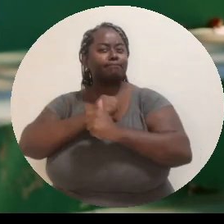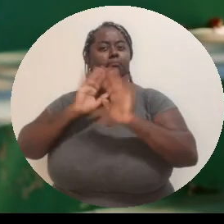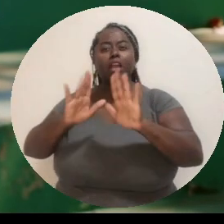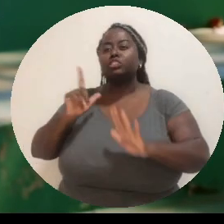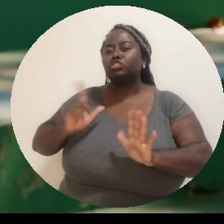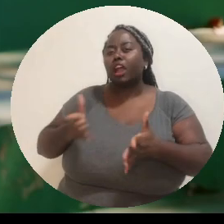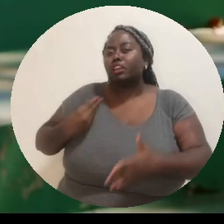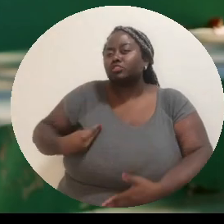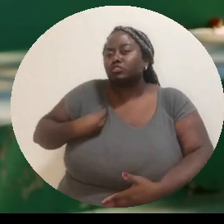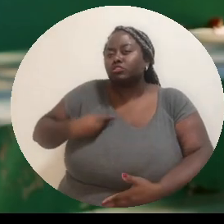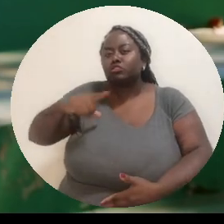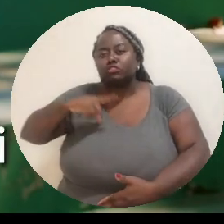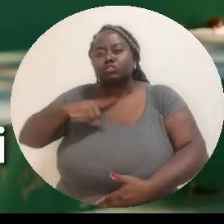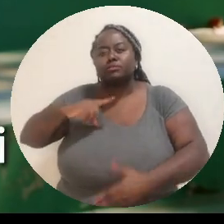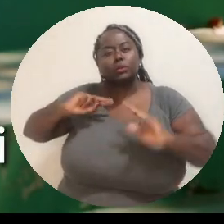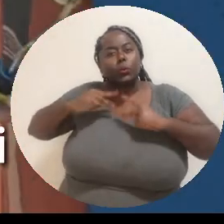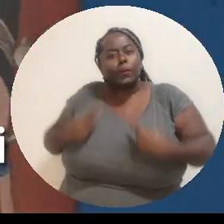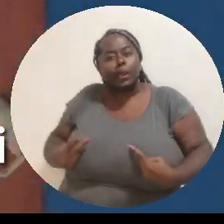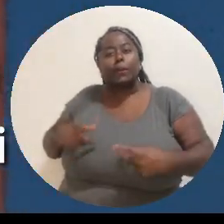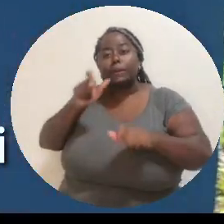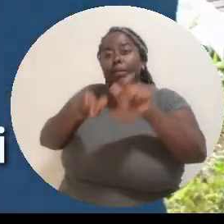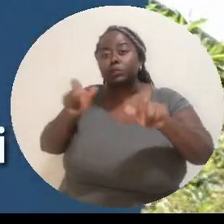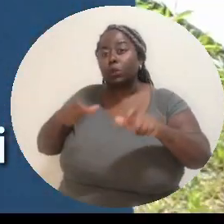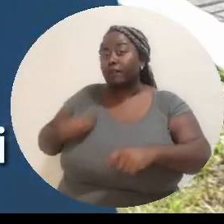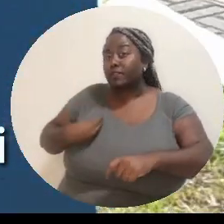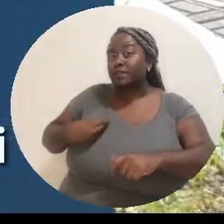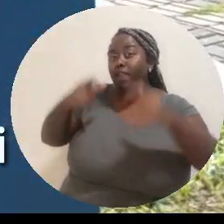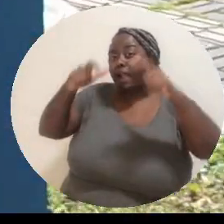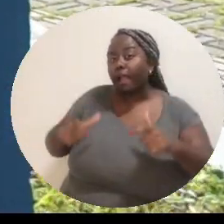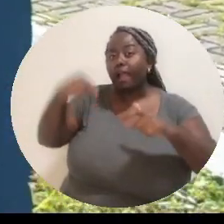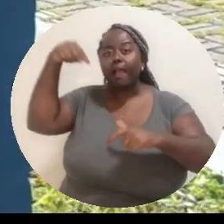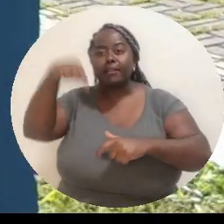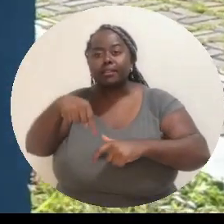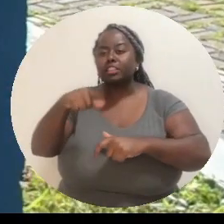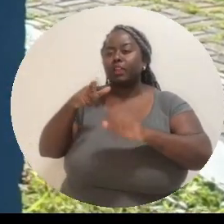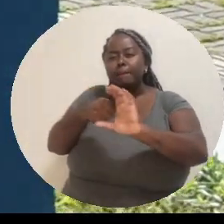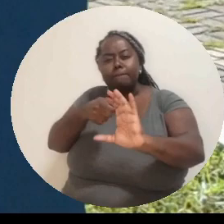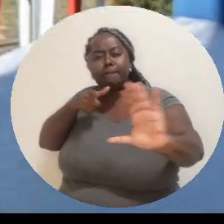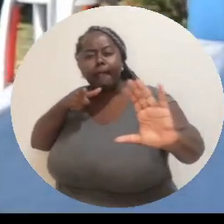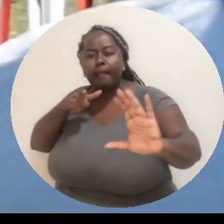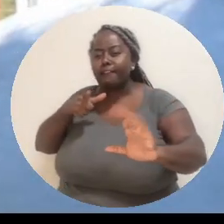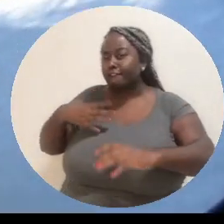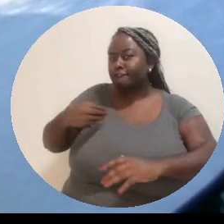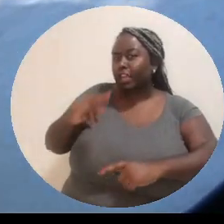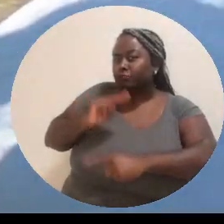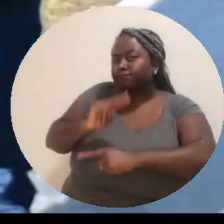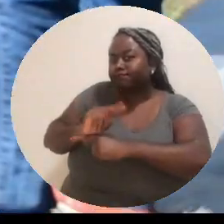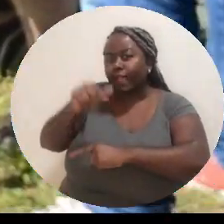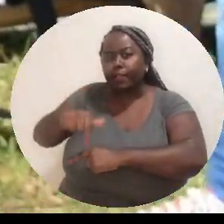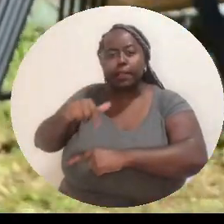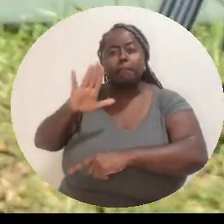e pessoas que já viviam aqui, que já caçavam, que já criavam seus filhos aqui e em determinado momento eles foram